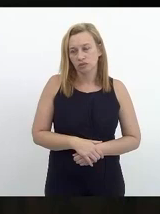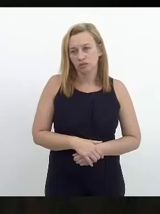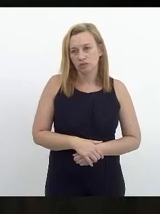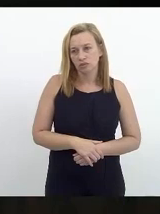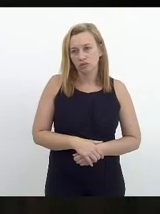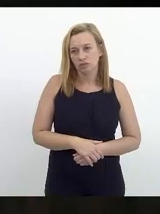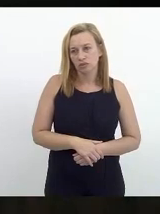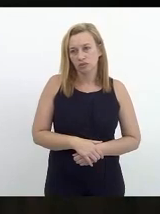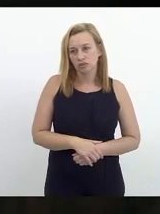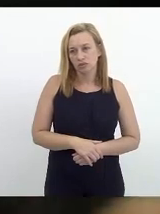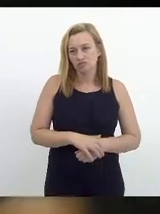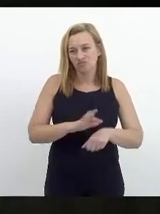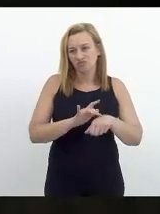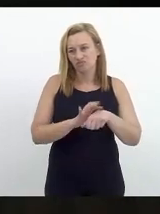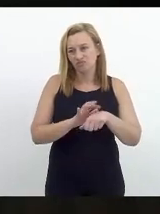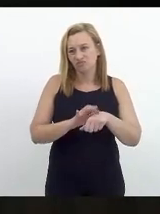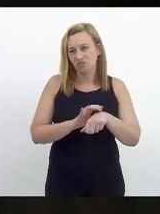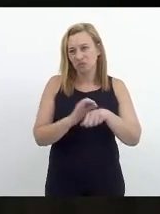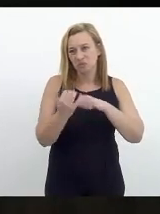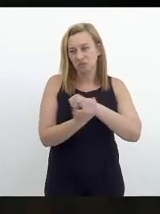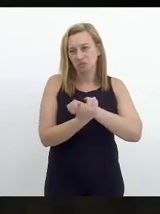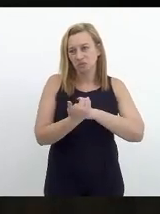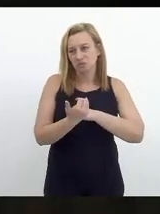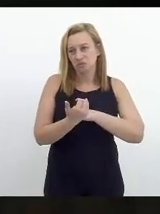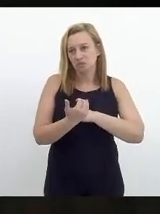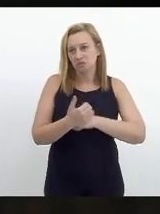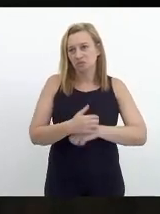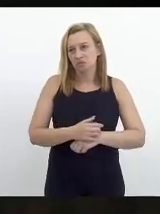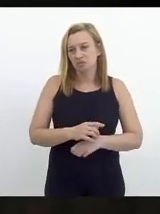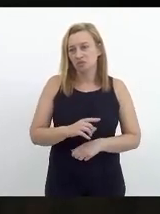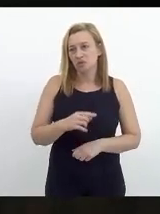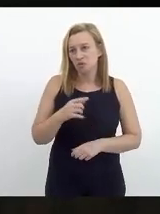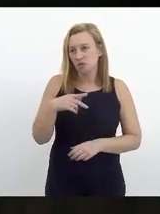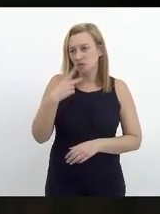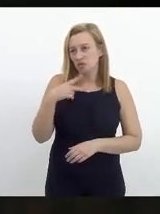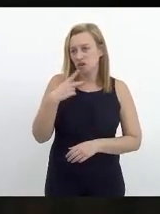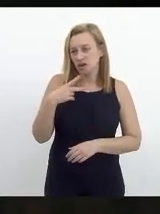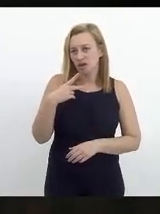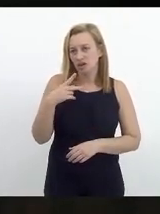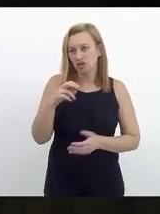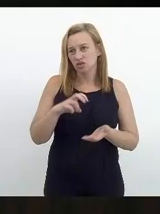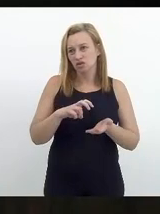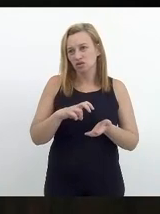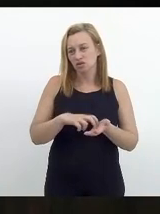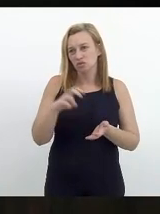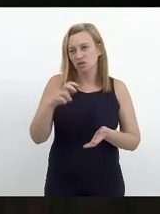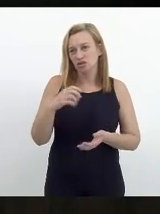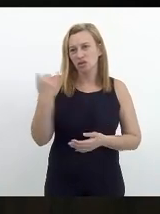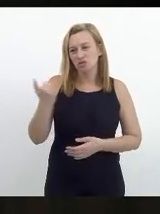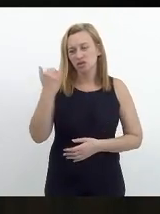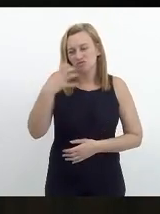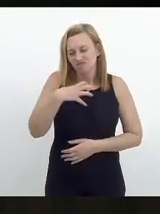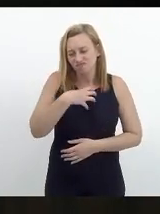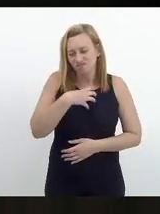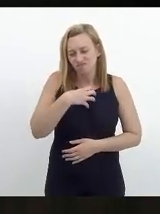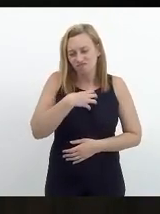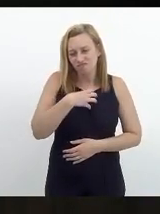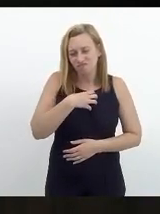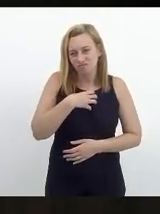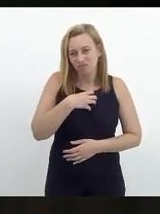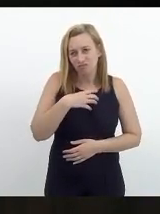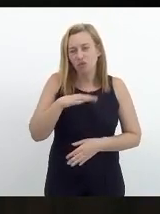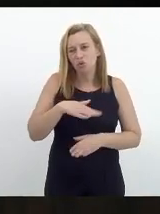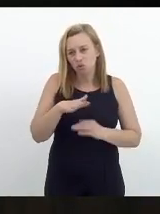Estava com Covid internado. Falei com ele bem pela manhã, pois é importante, ele estava muito sentido.